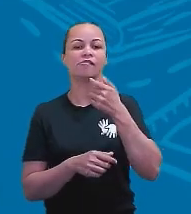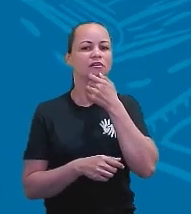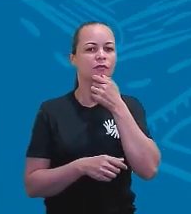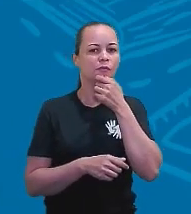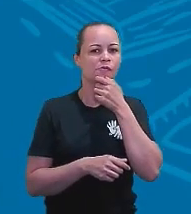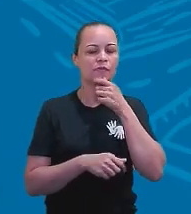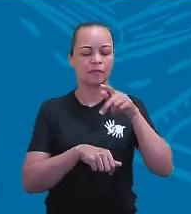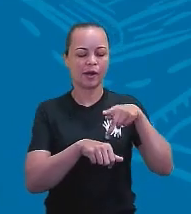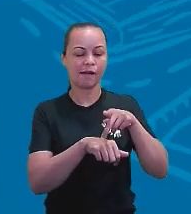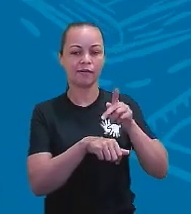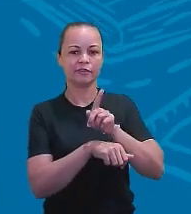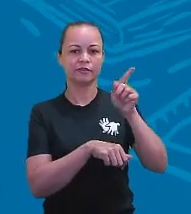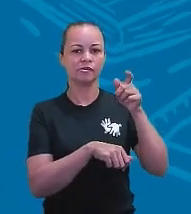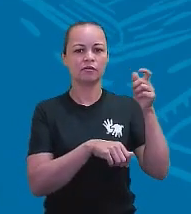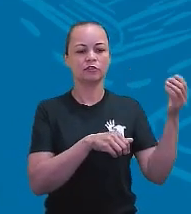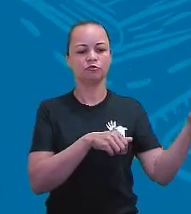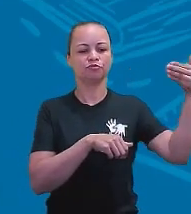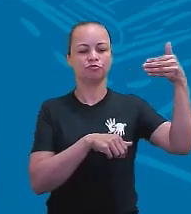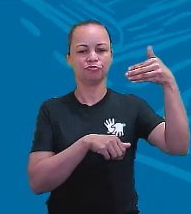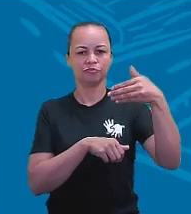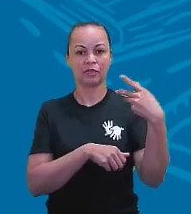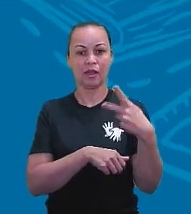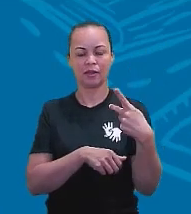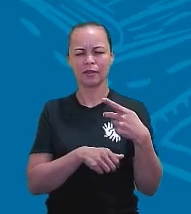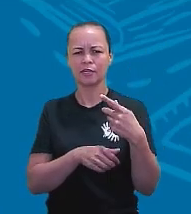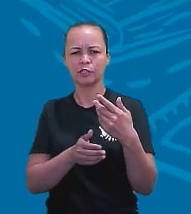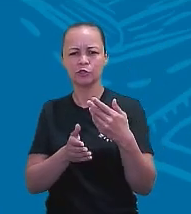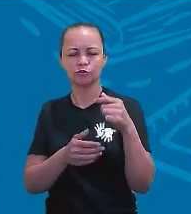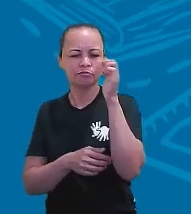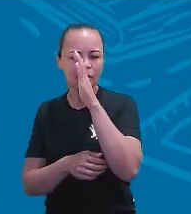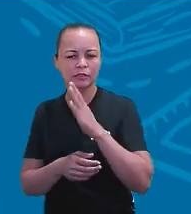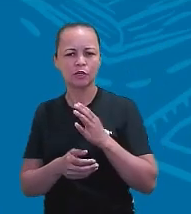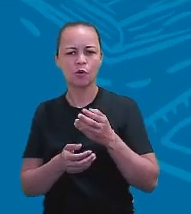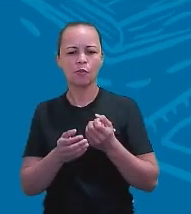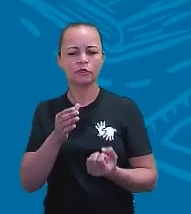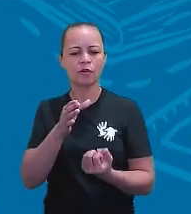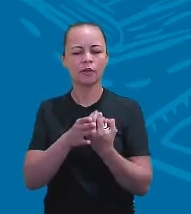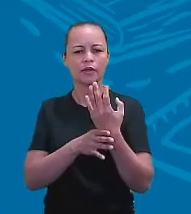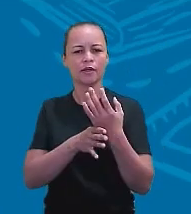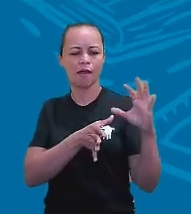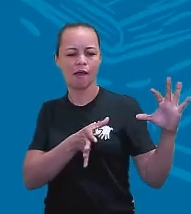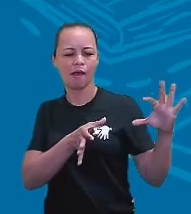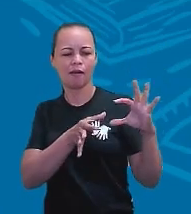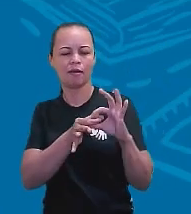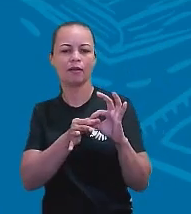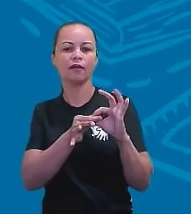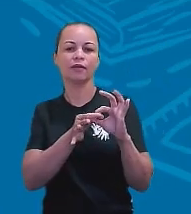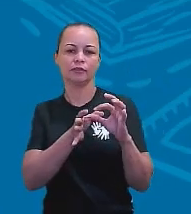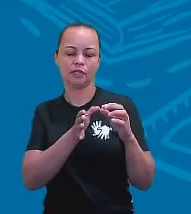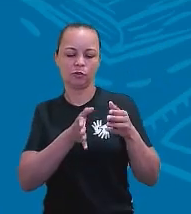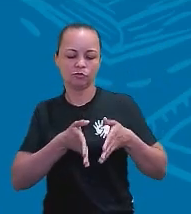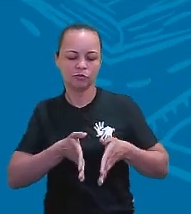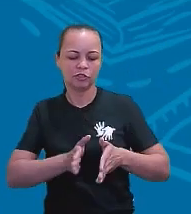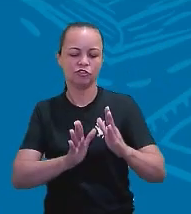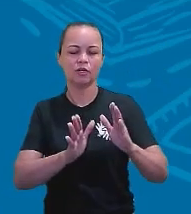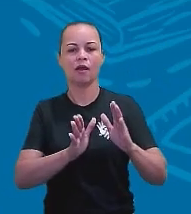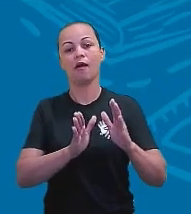do Brasil aqui, tá? Ela começou a criar essas ligações aí de estradas de